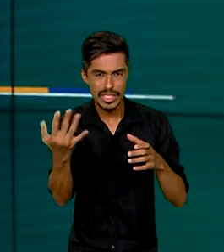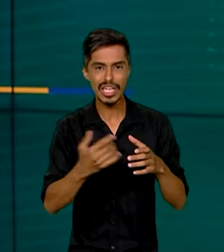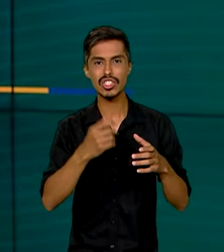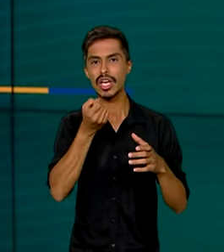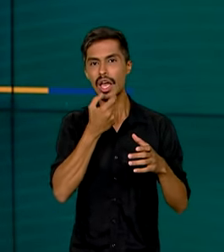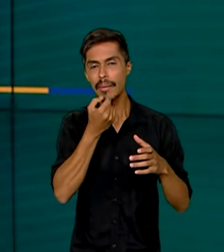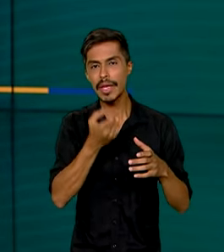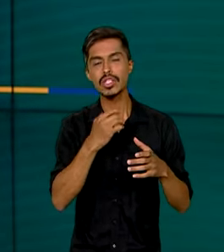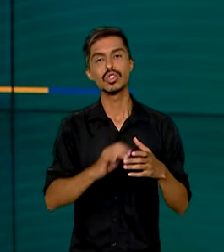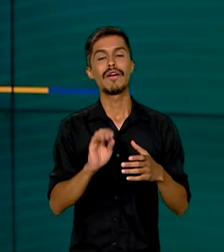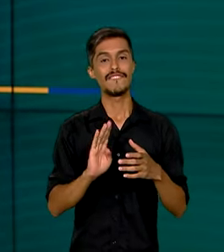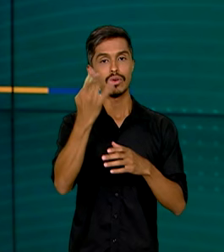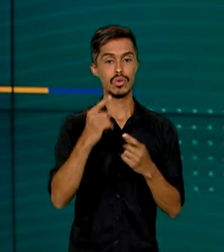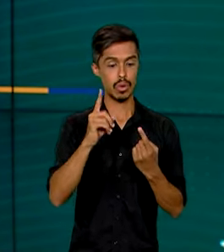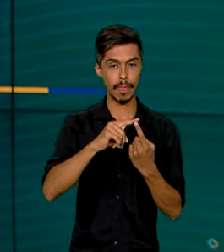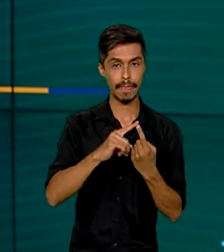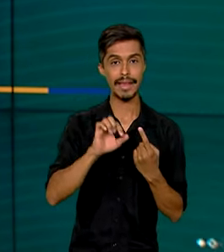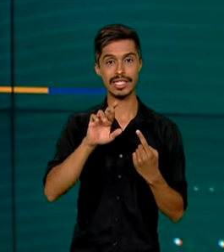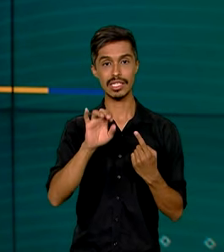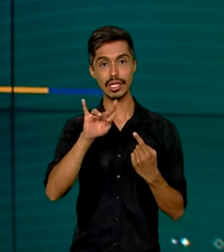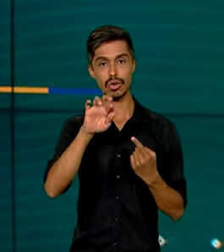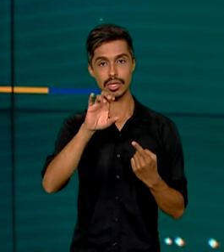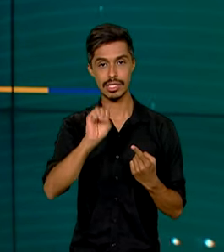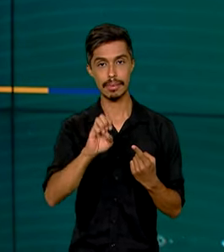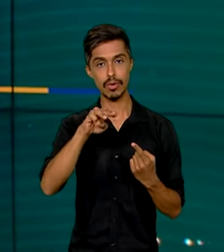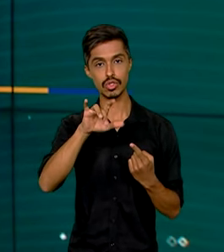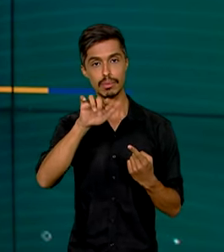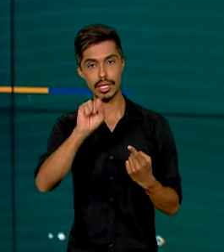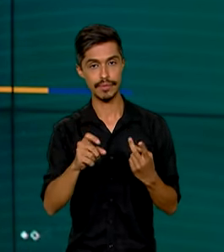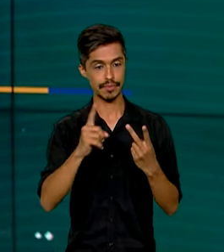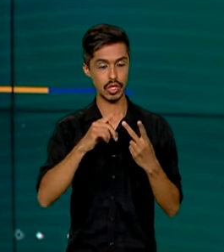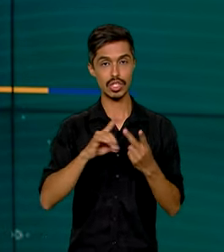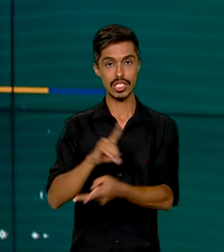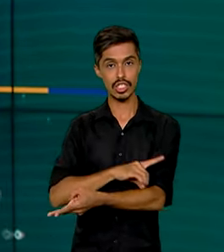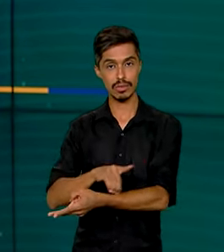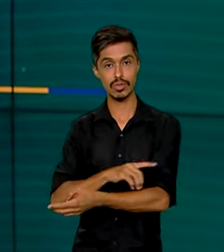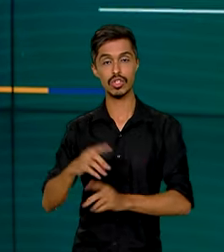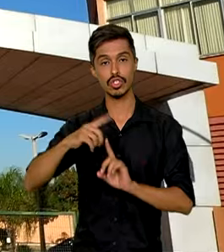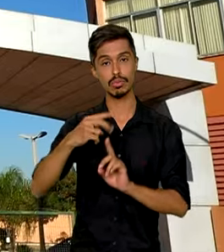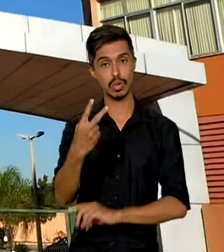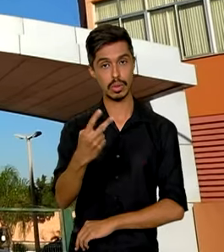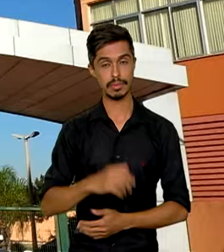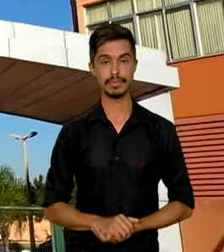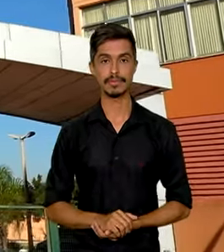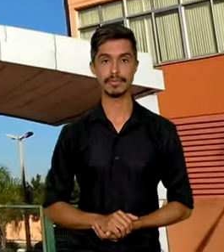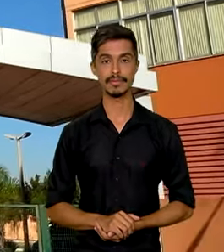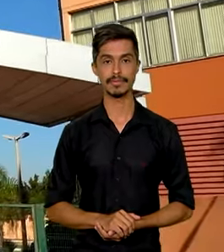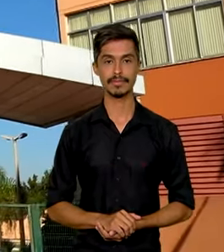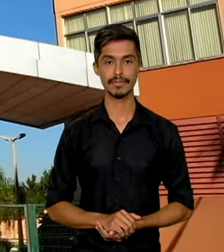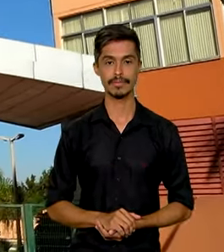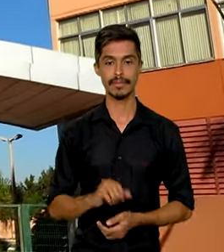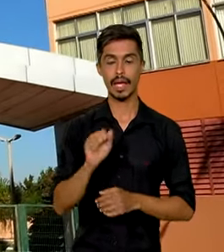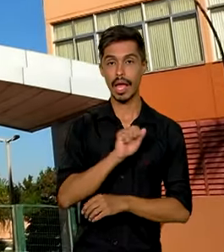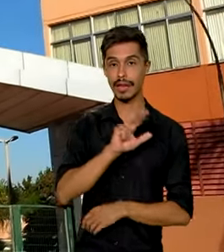medicamentos um indicado para esclerose múltipla e outro para diabetes tipo do a